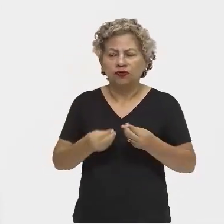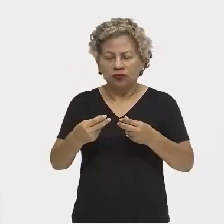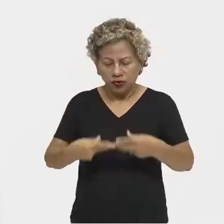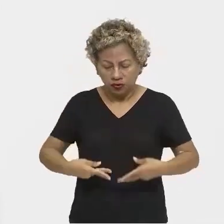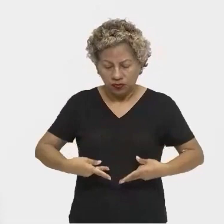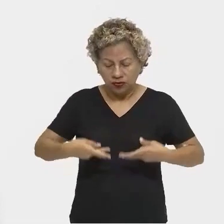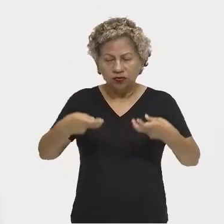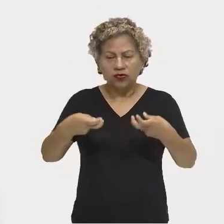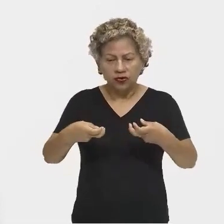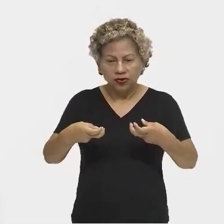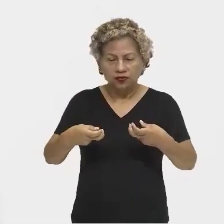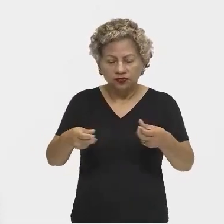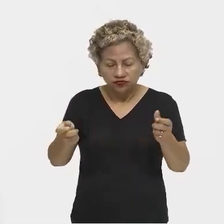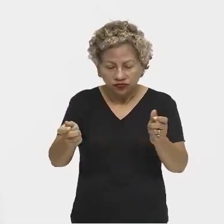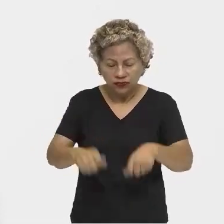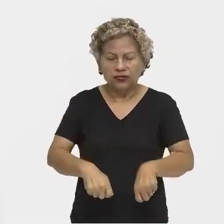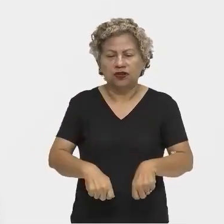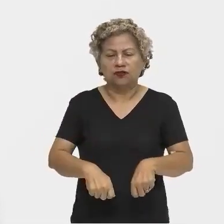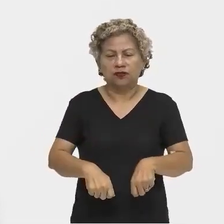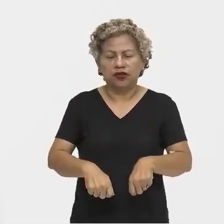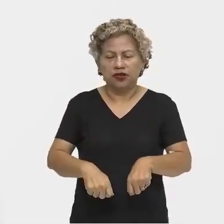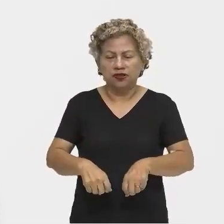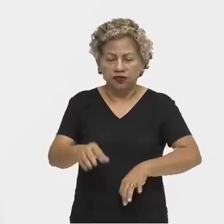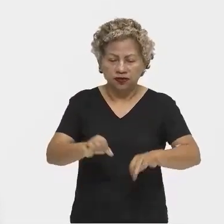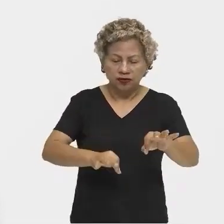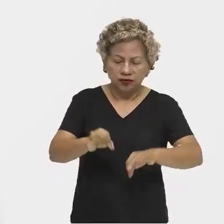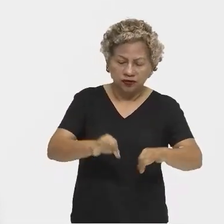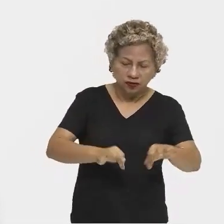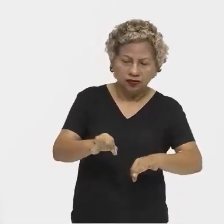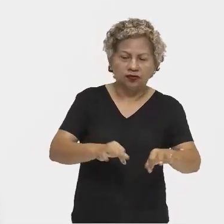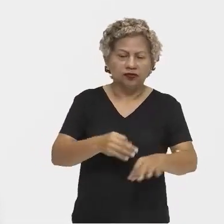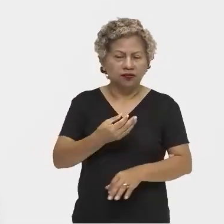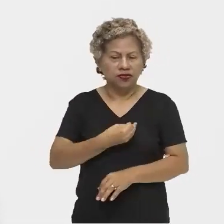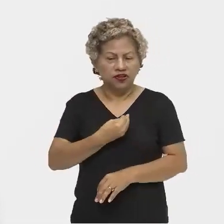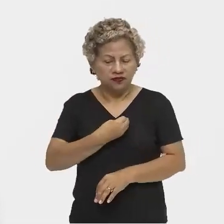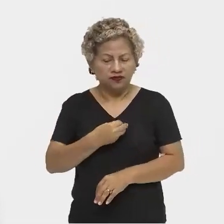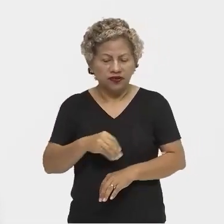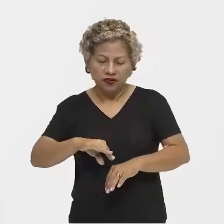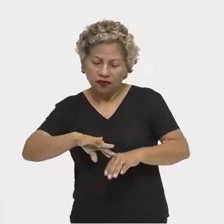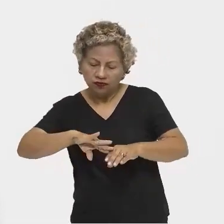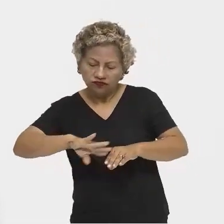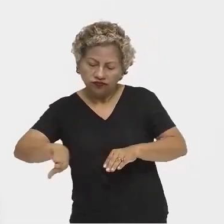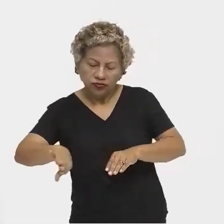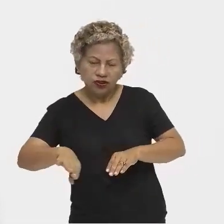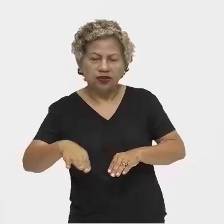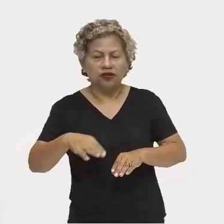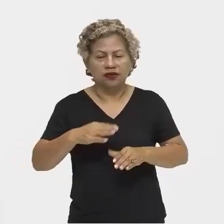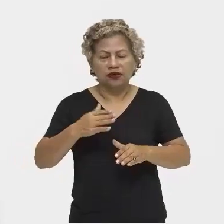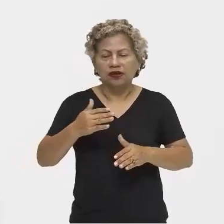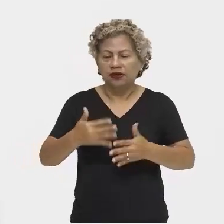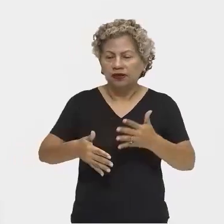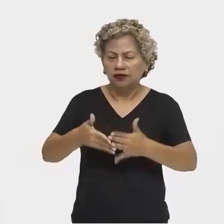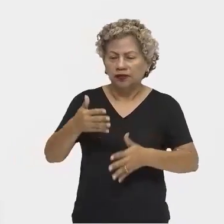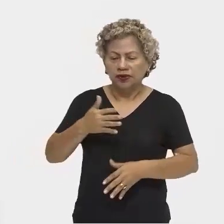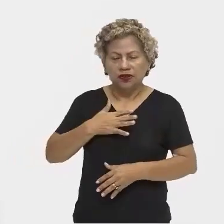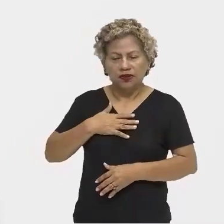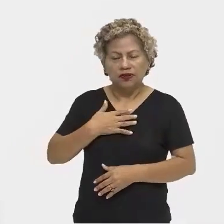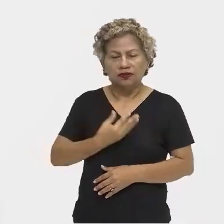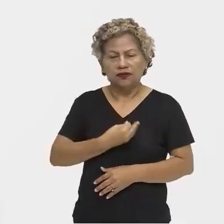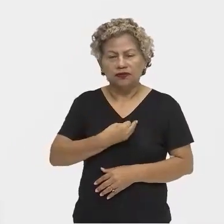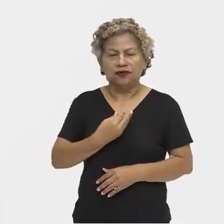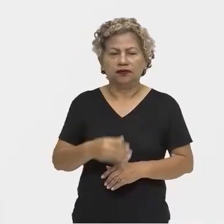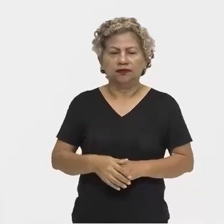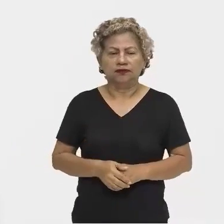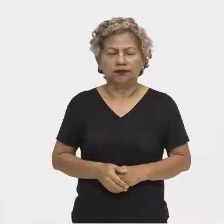conheço, eu posso corrigir essa rota. Epa, isso aqui que está me atrapalhando. E aí, dentro desse conceito, nós